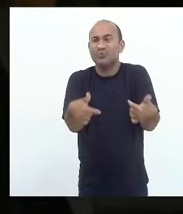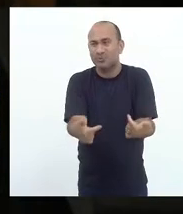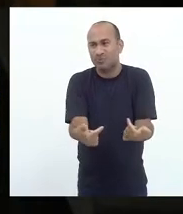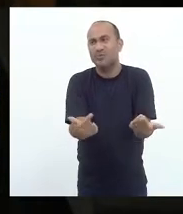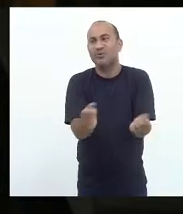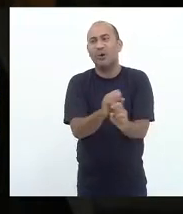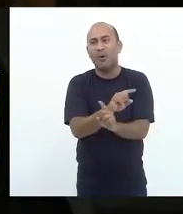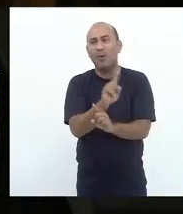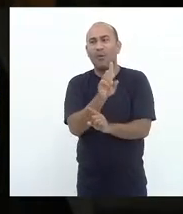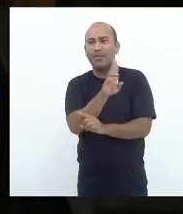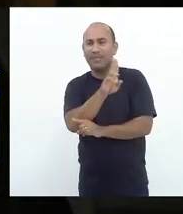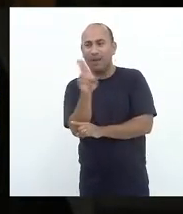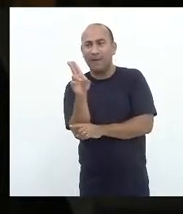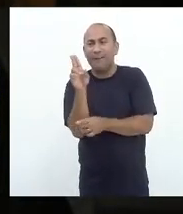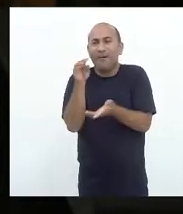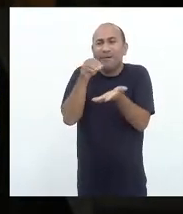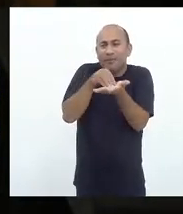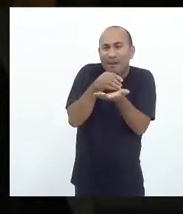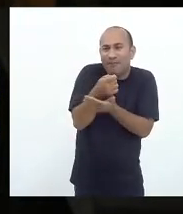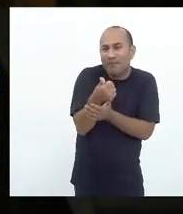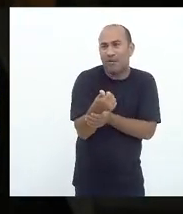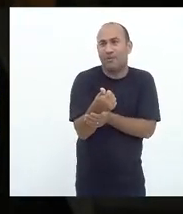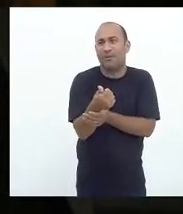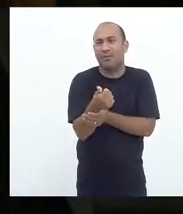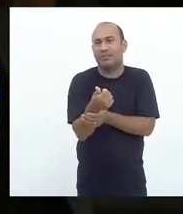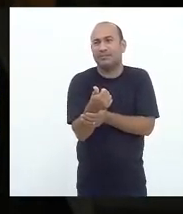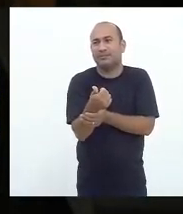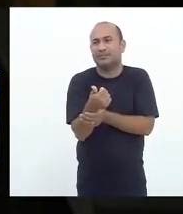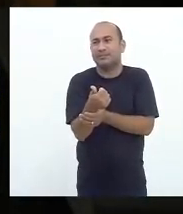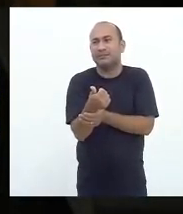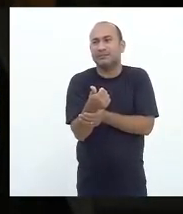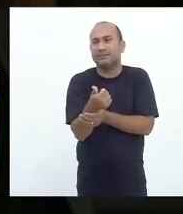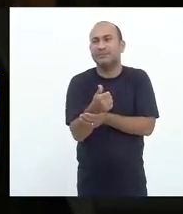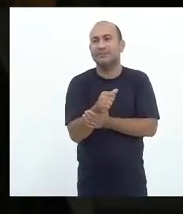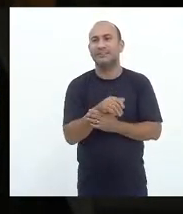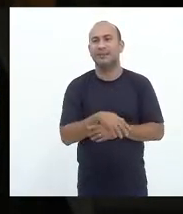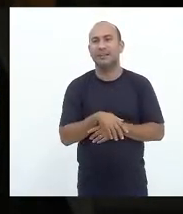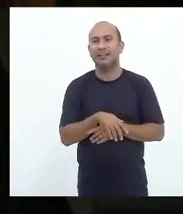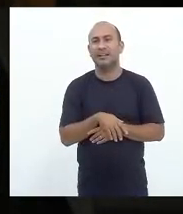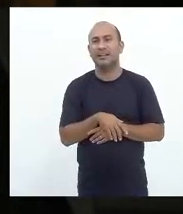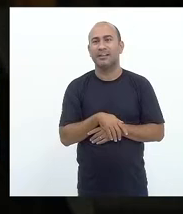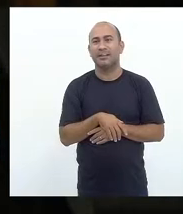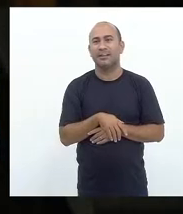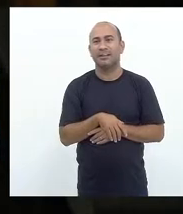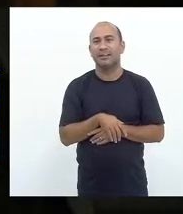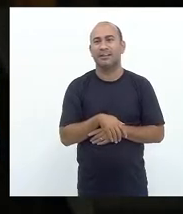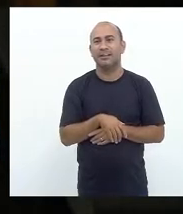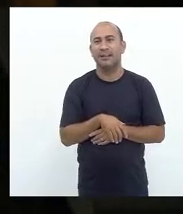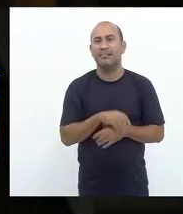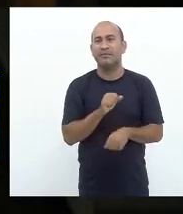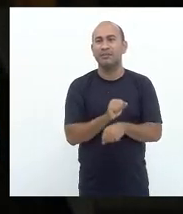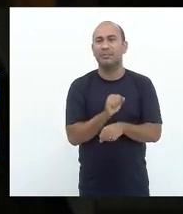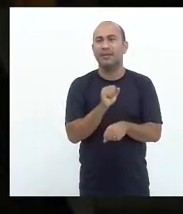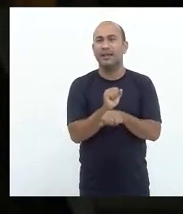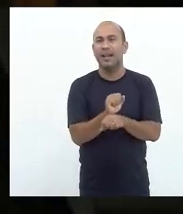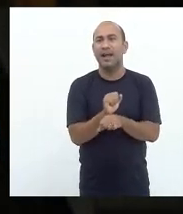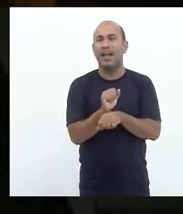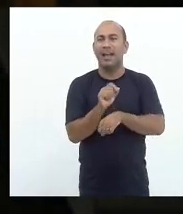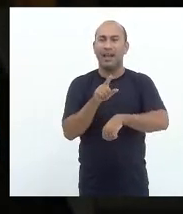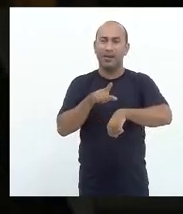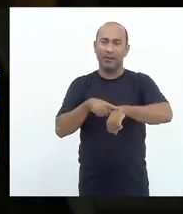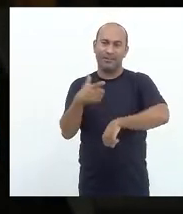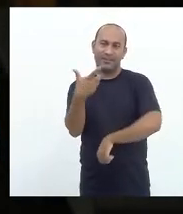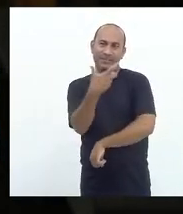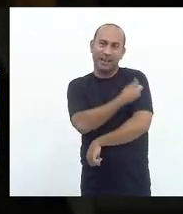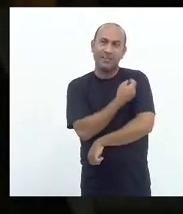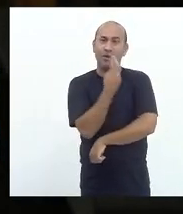ou não, falta pouco. Vamos dar mais um tempo. Vamos deixar a média da vacinação com duas